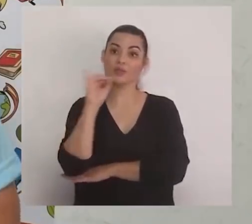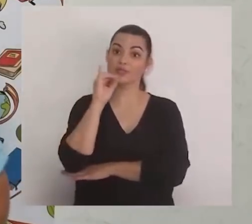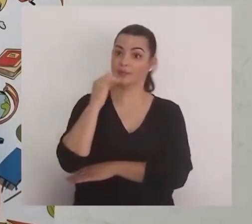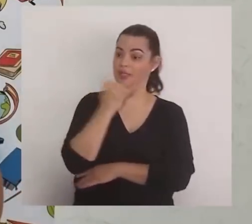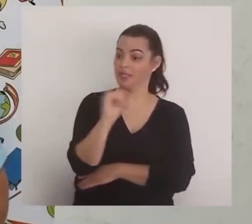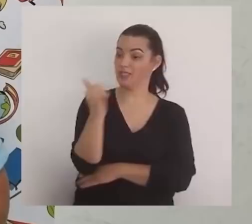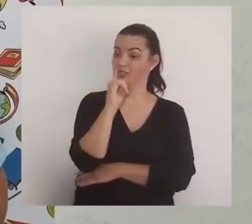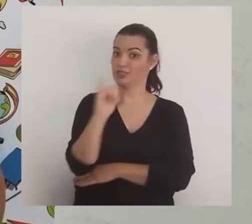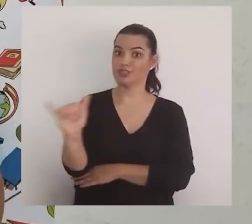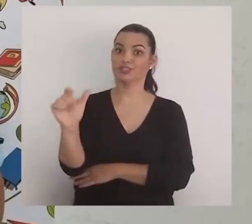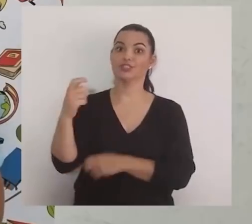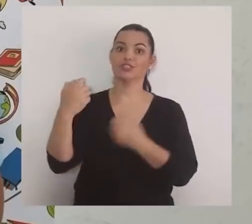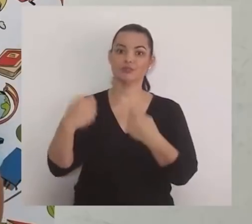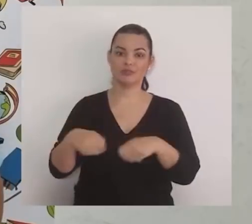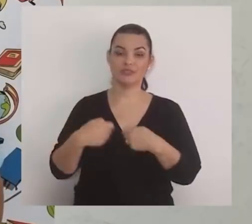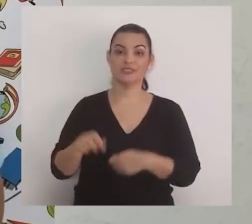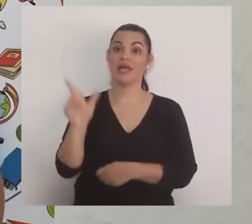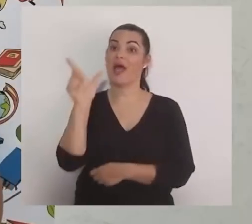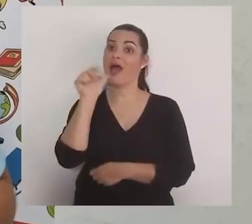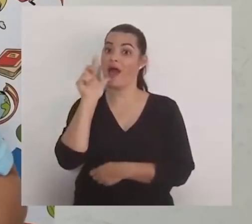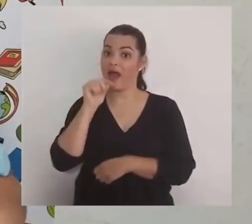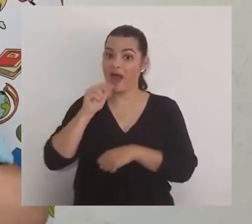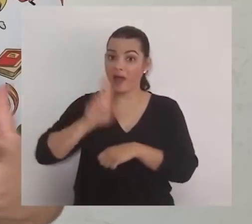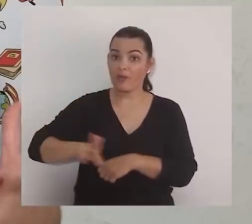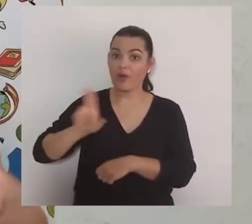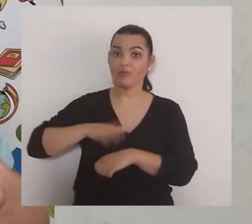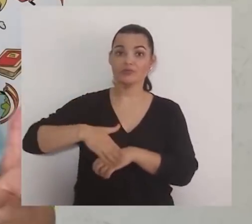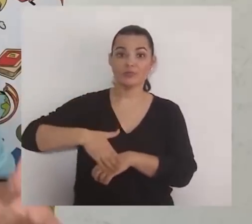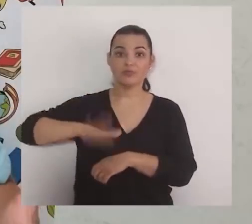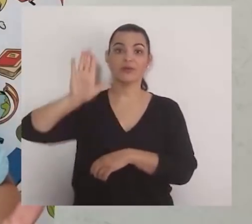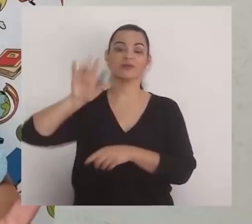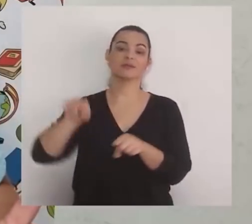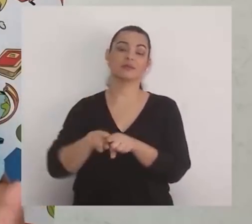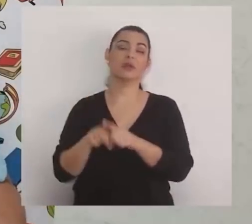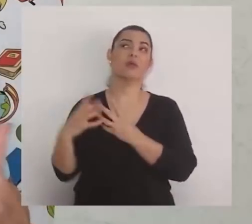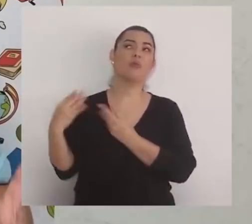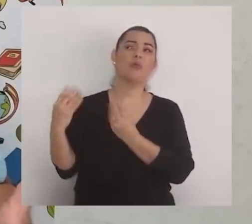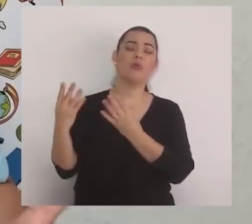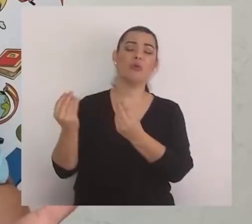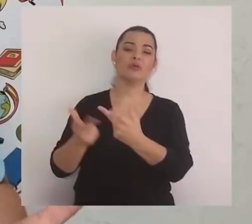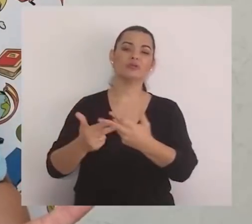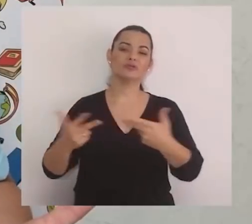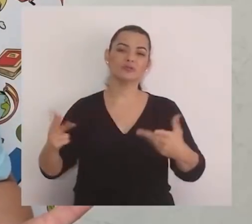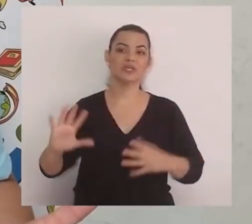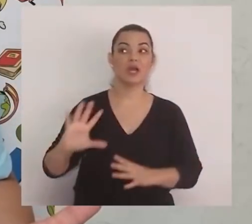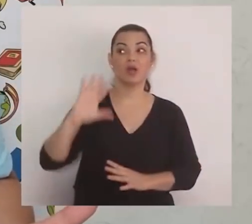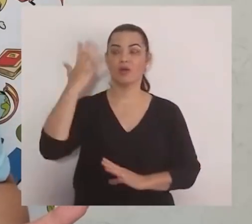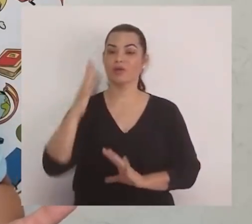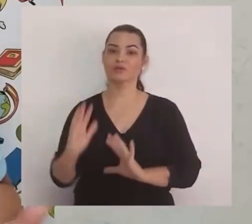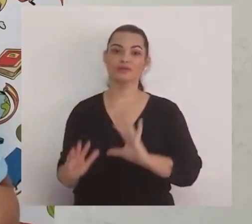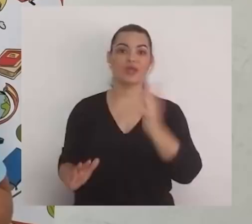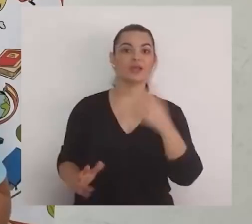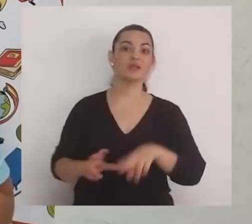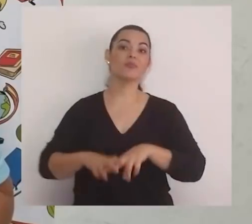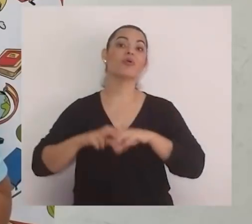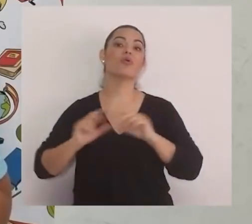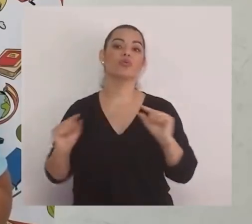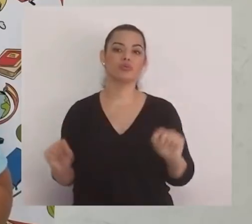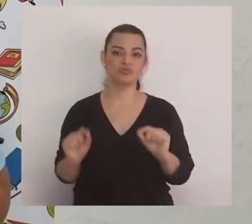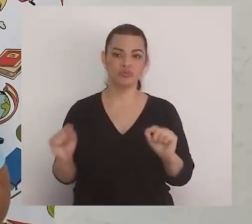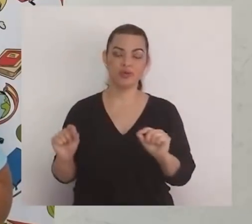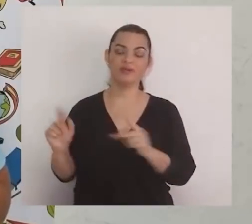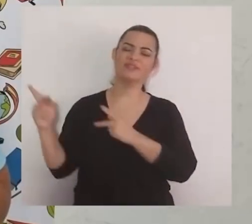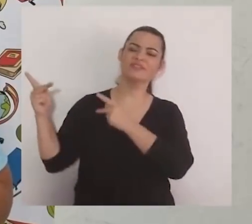uma representatividade para aquela região. Então, imaginem que todas essas pessoas,